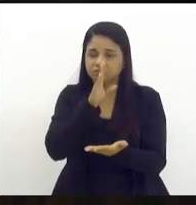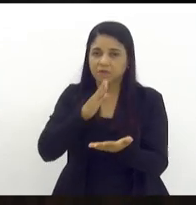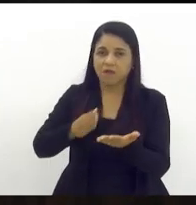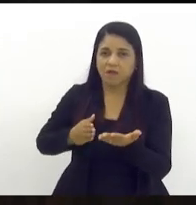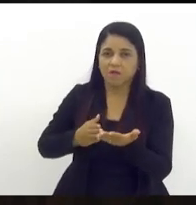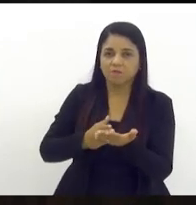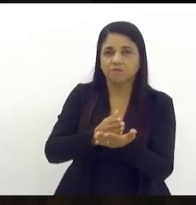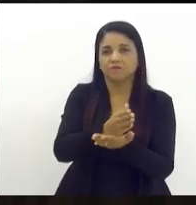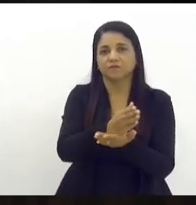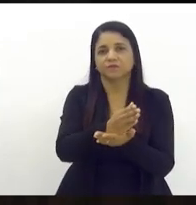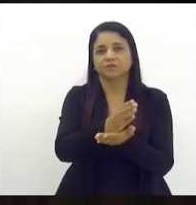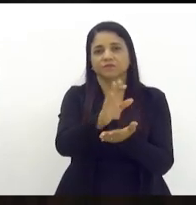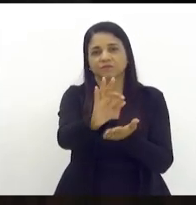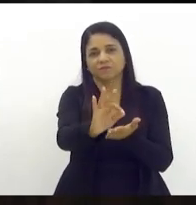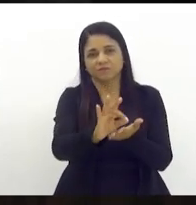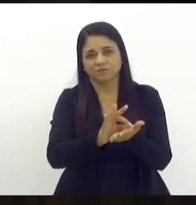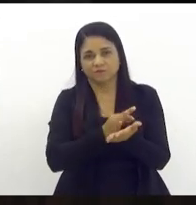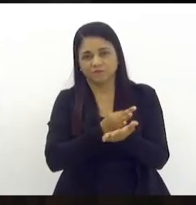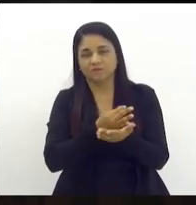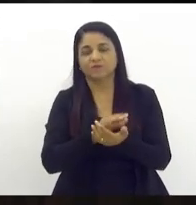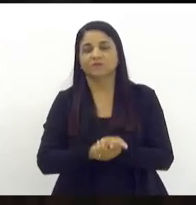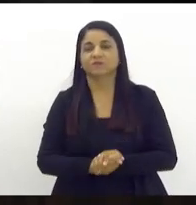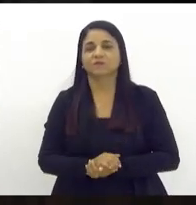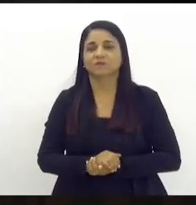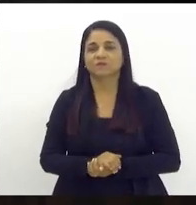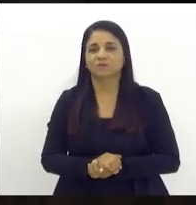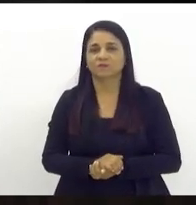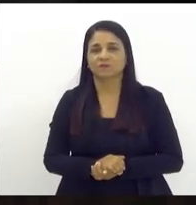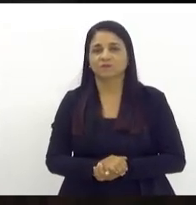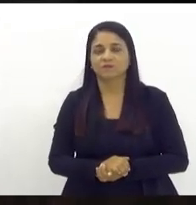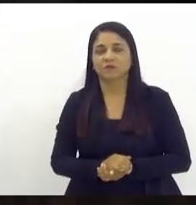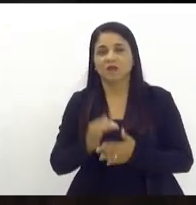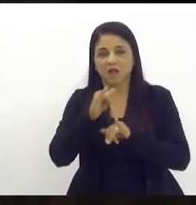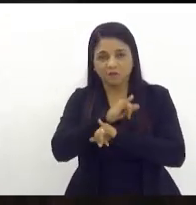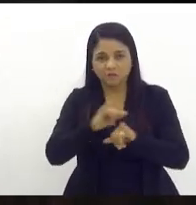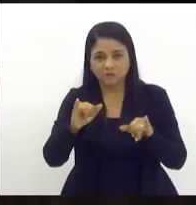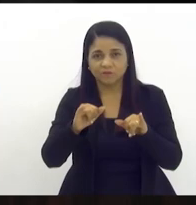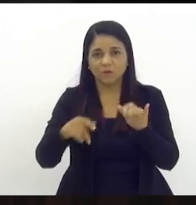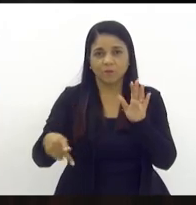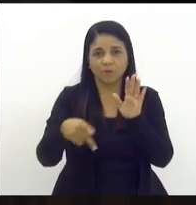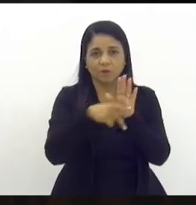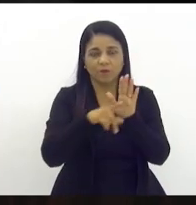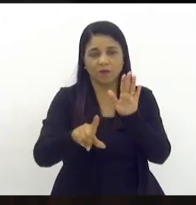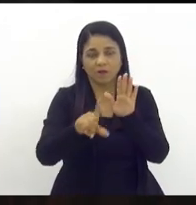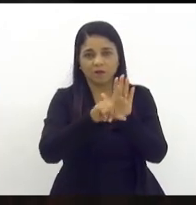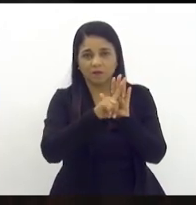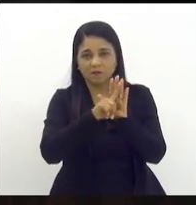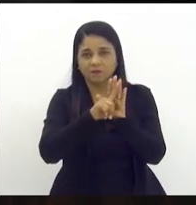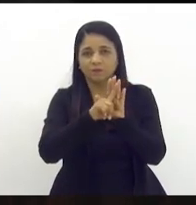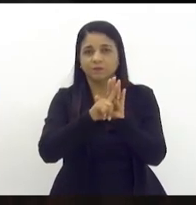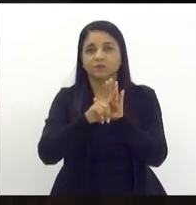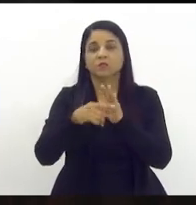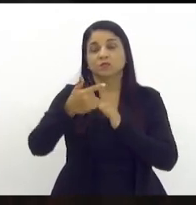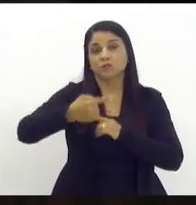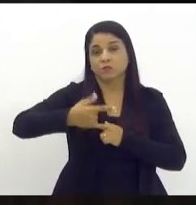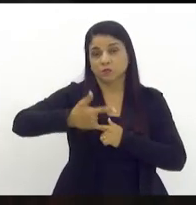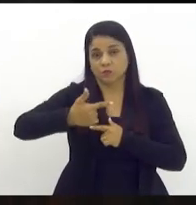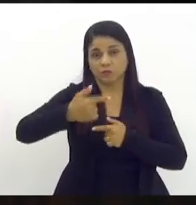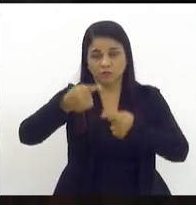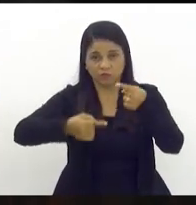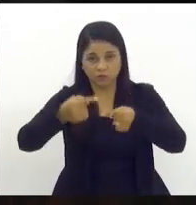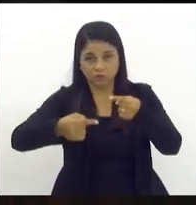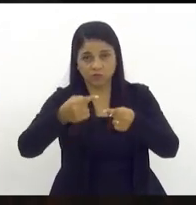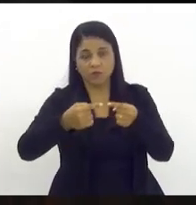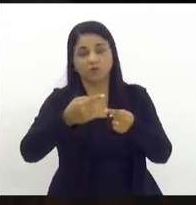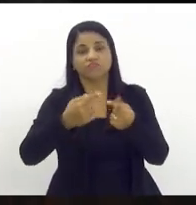estão. Aprovado, vai à promulgação. Anuncio, em tramitação ordinária, em segunda discussão, redação